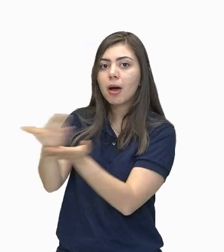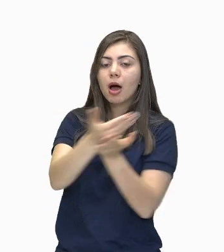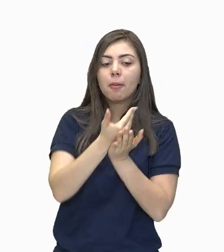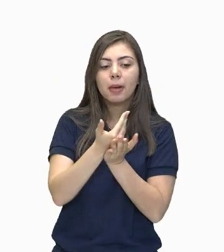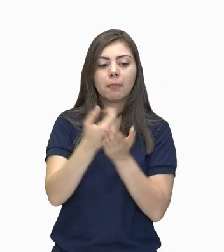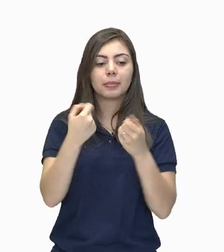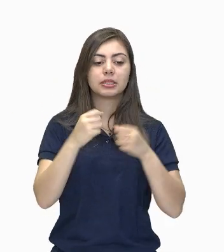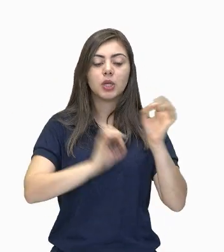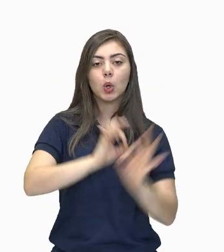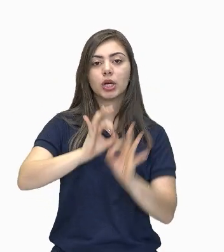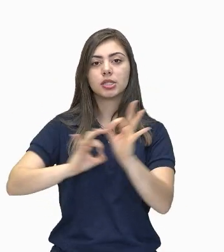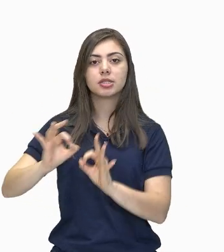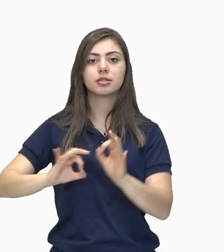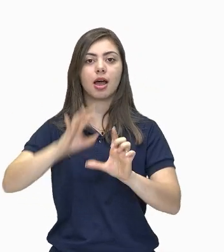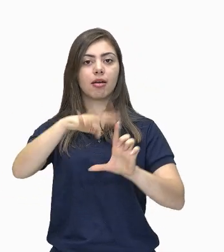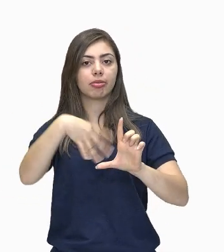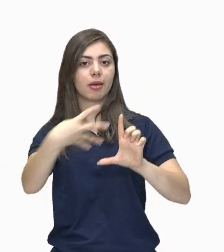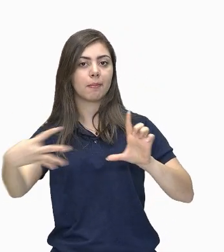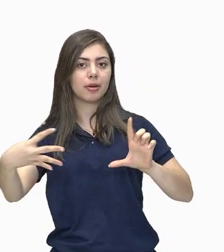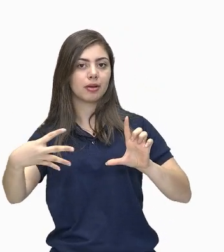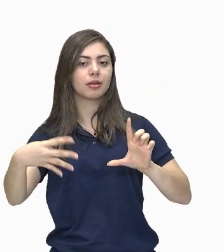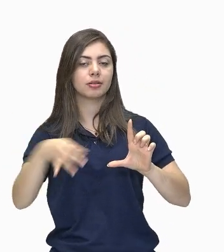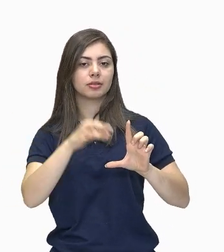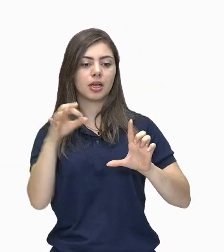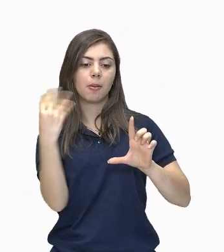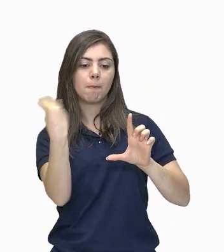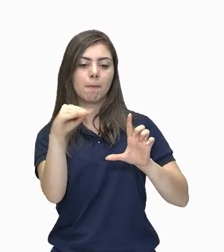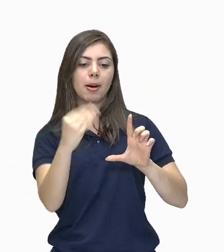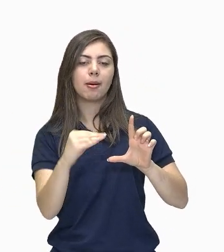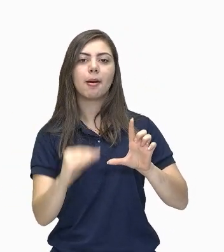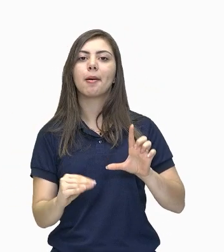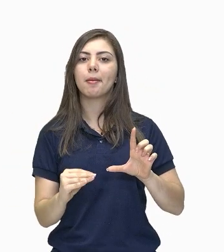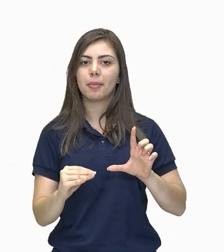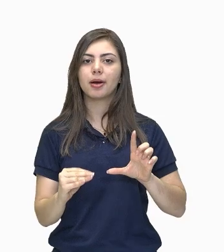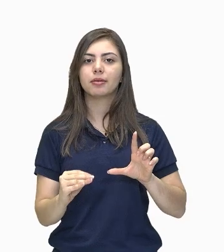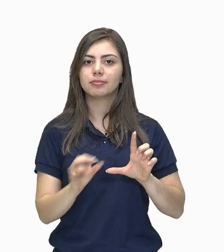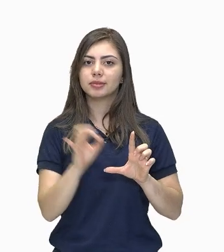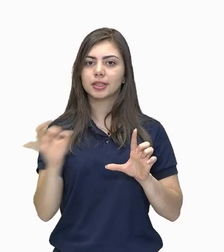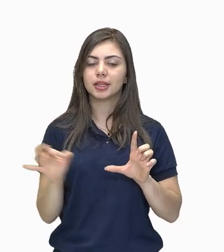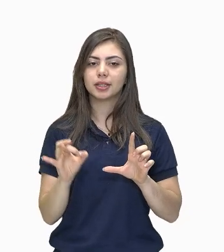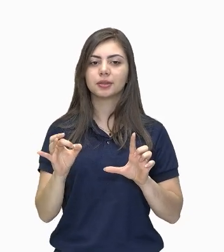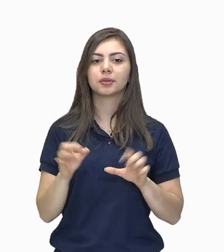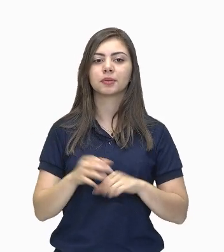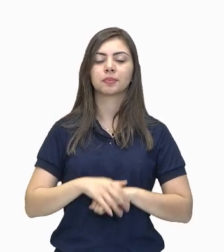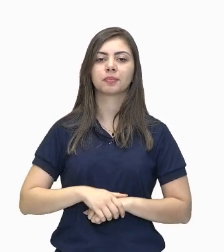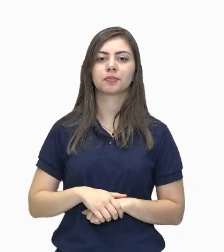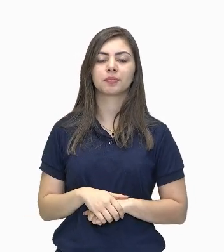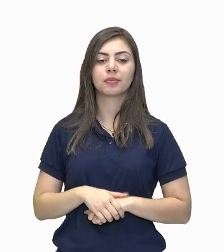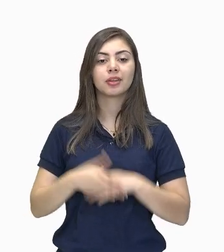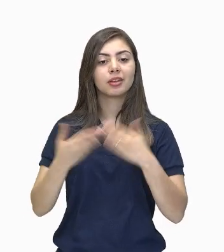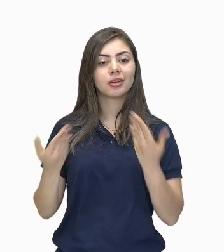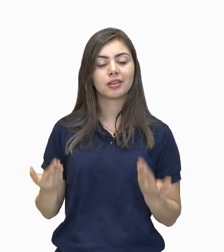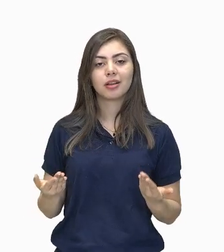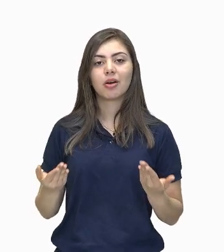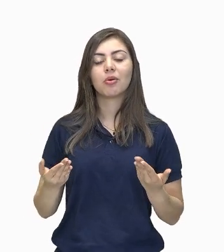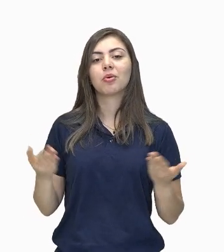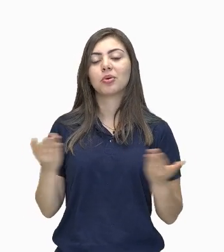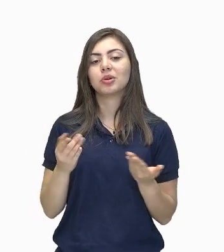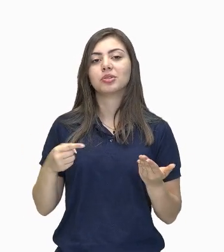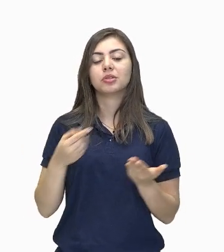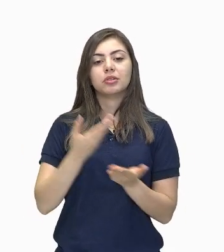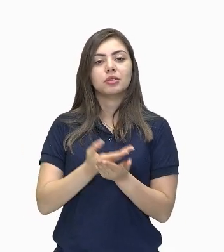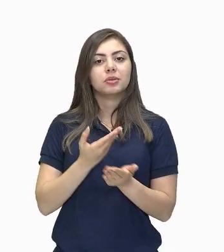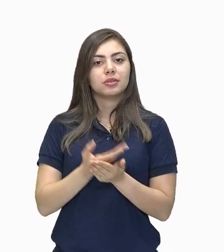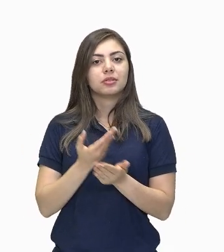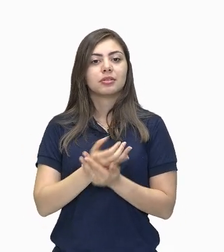em tabelas, né? Como a gente tem visto, tabelas de frequência, tá bom? E é justamente essa representação que nós temos, né? Ou a